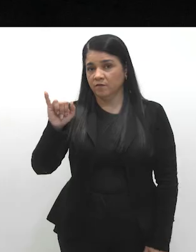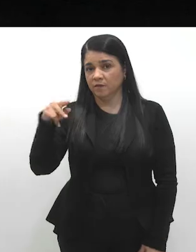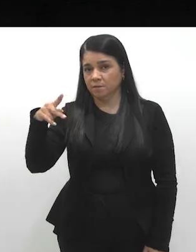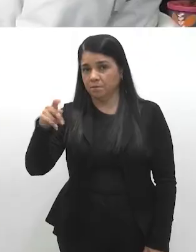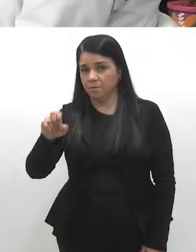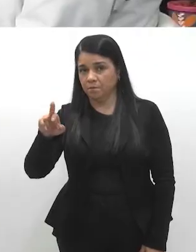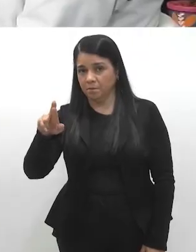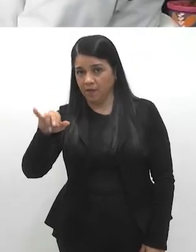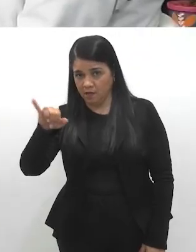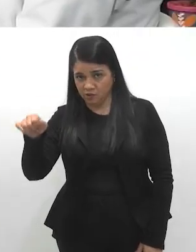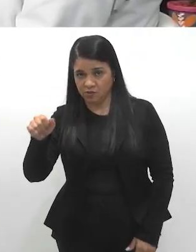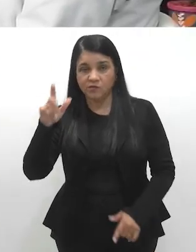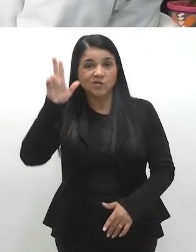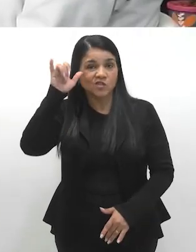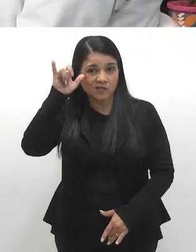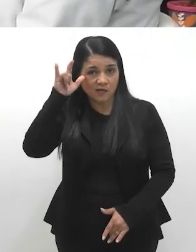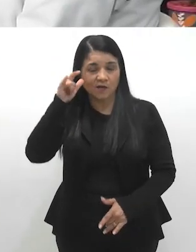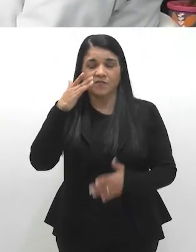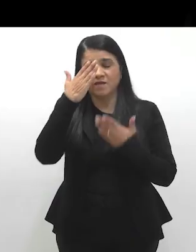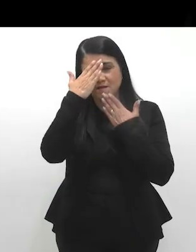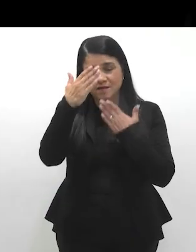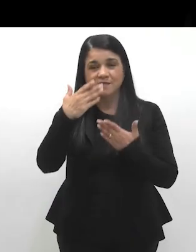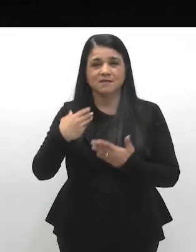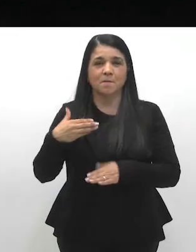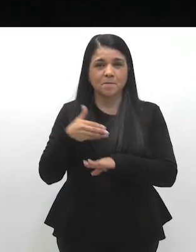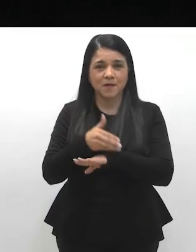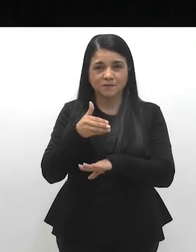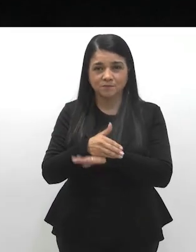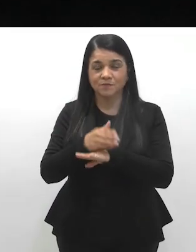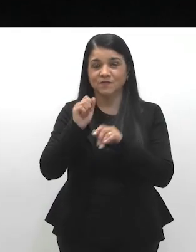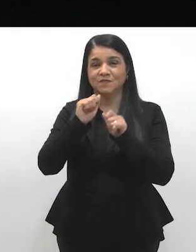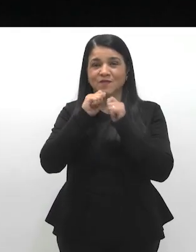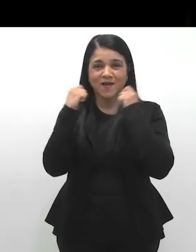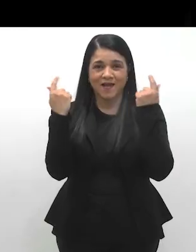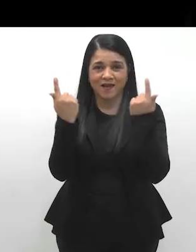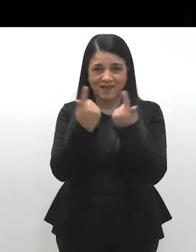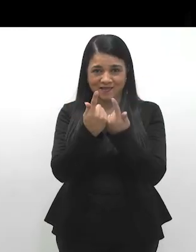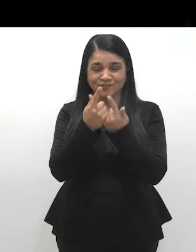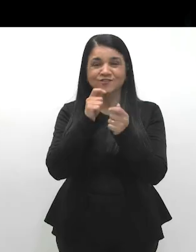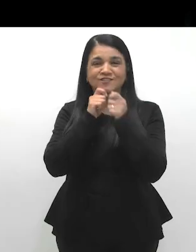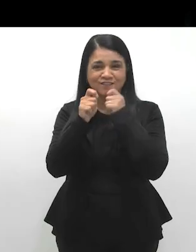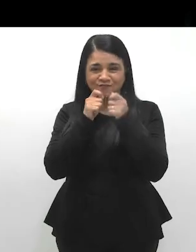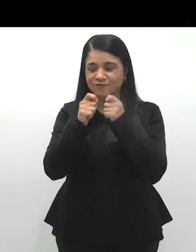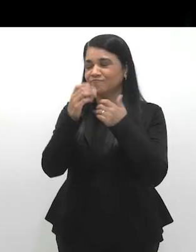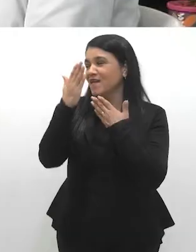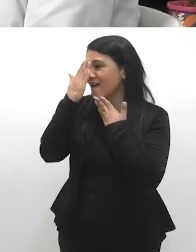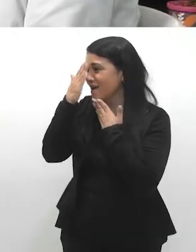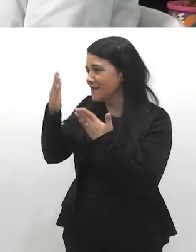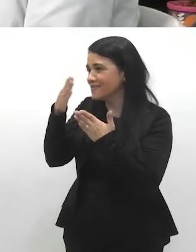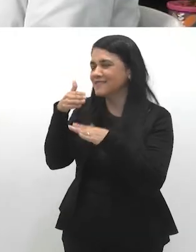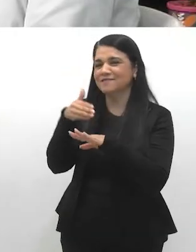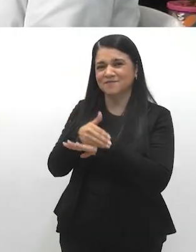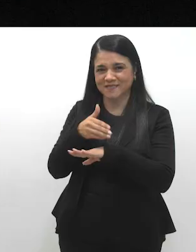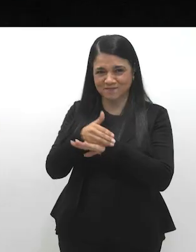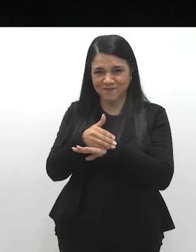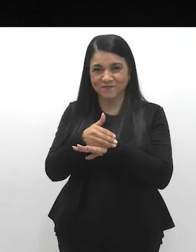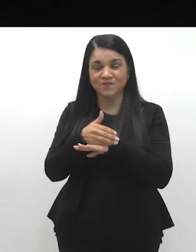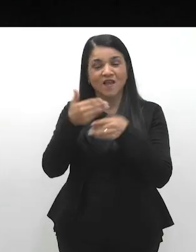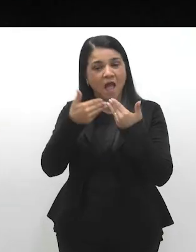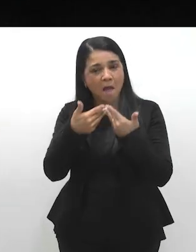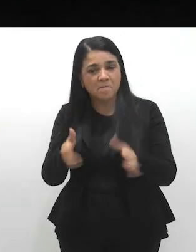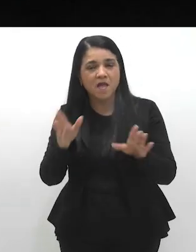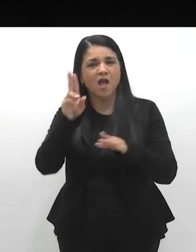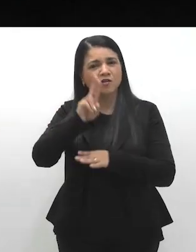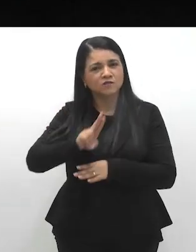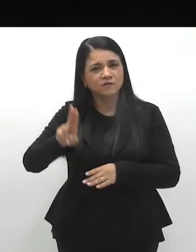@freeperd. É isso aí. Então tá certo, eu agradeço muito a sua participação aqui no Alerj Entrevista. Eu agradeço muito a participação,